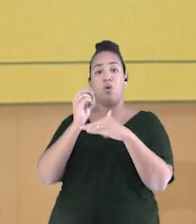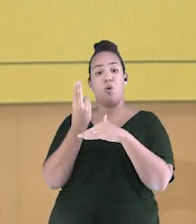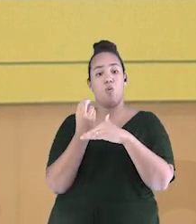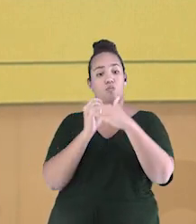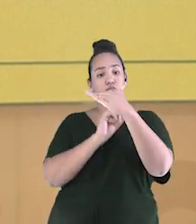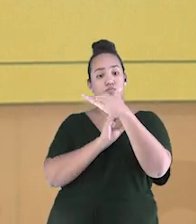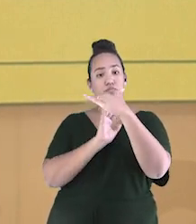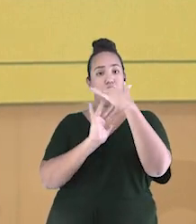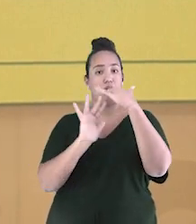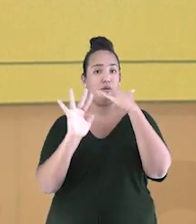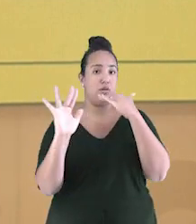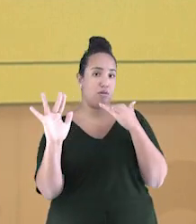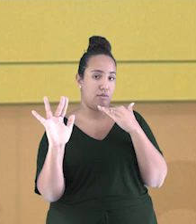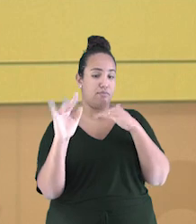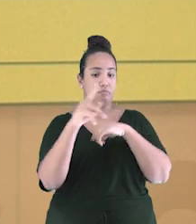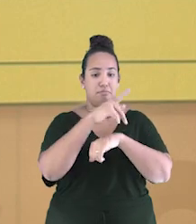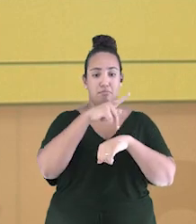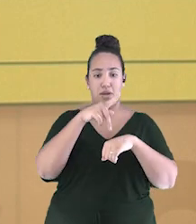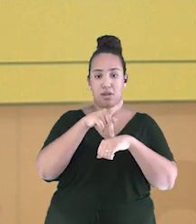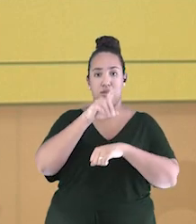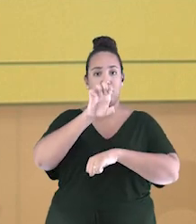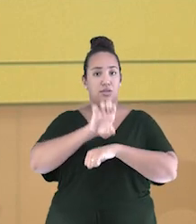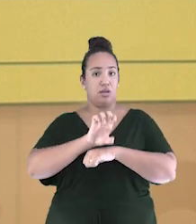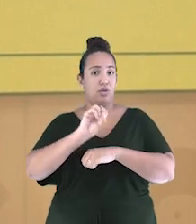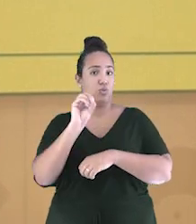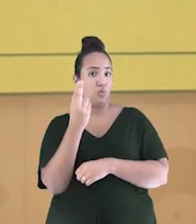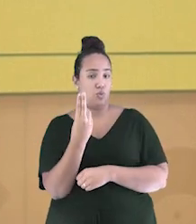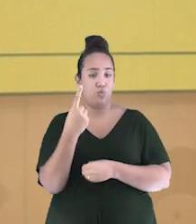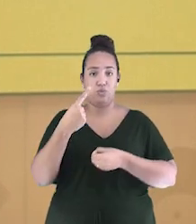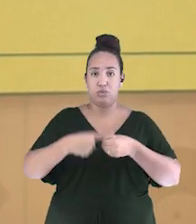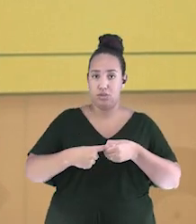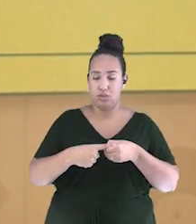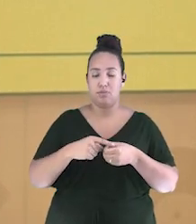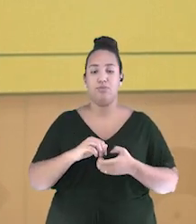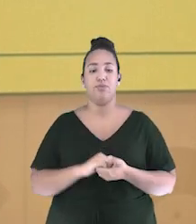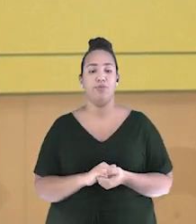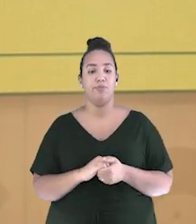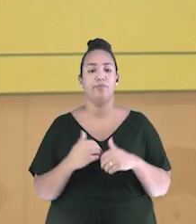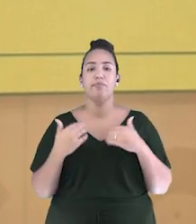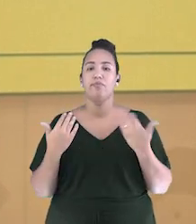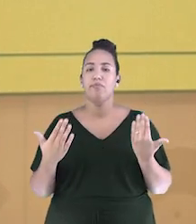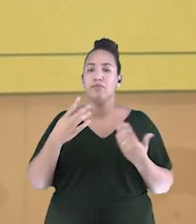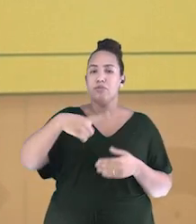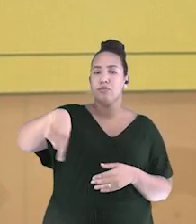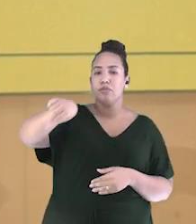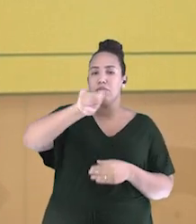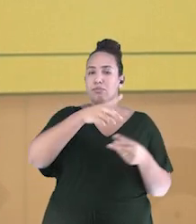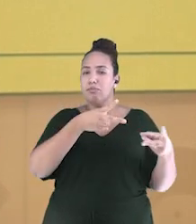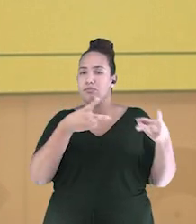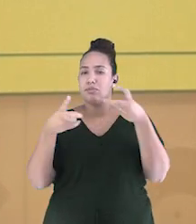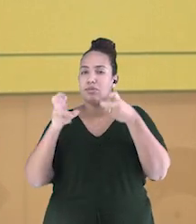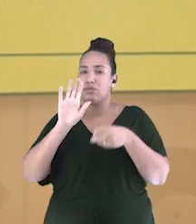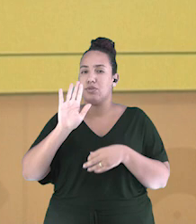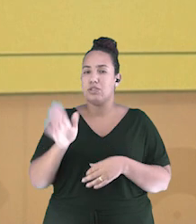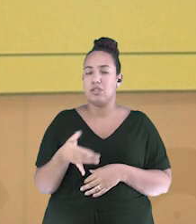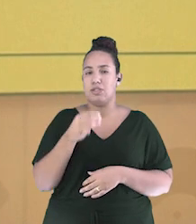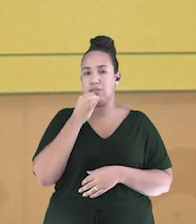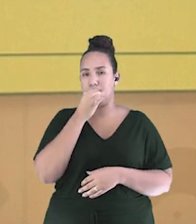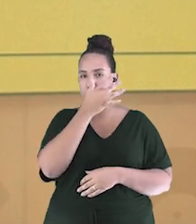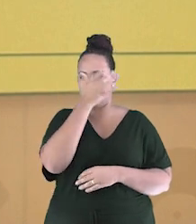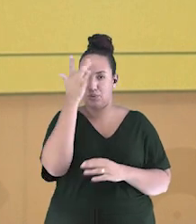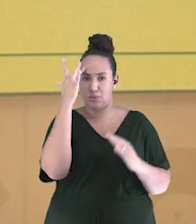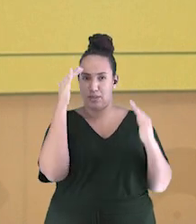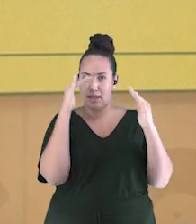de uma pessoa ou um grupo de um país, estado ou município. Então, você já reparou que algumas pessoas que moravam perto